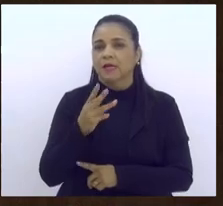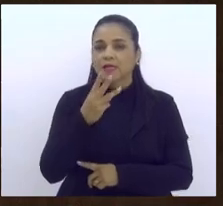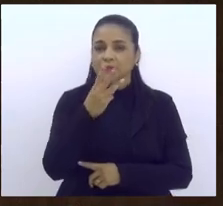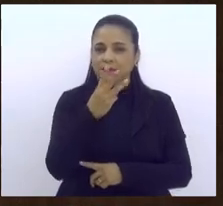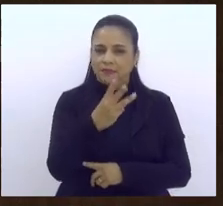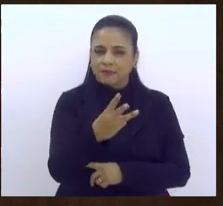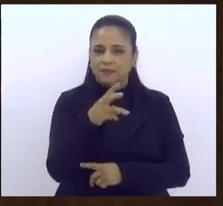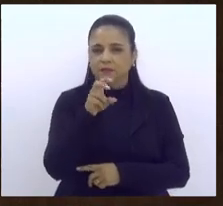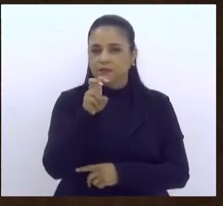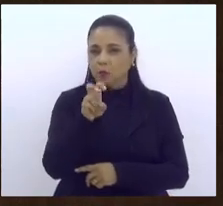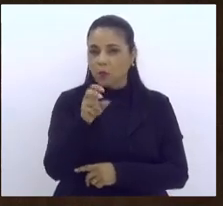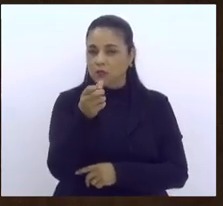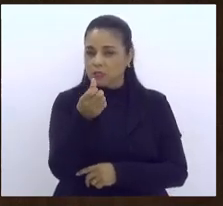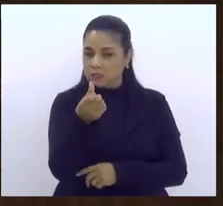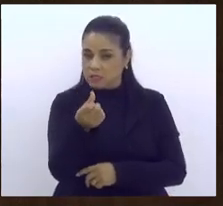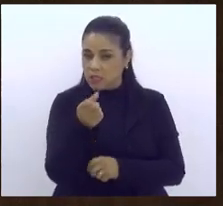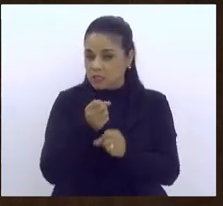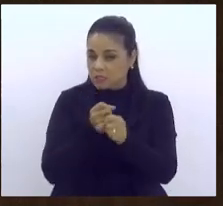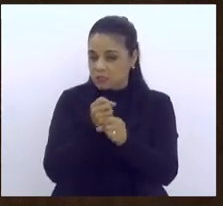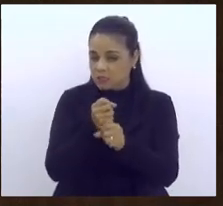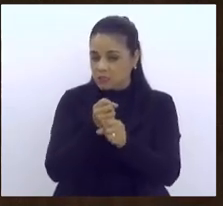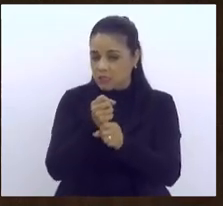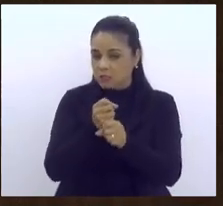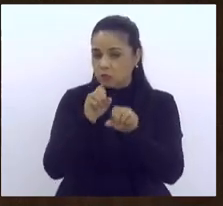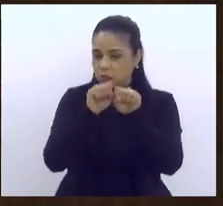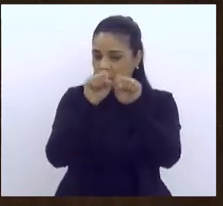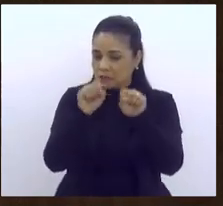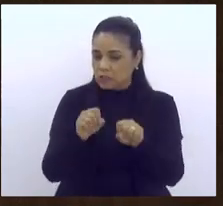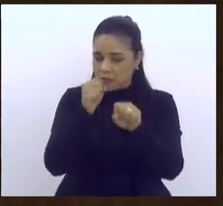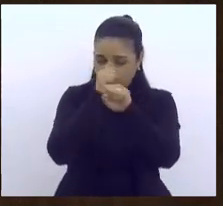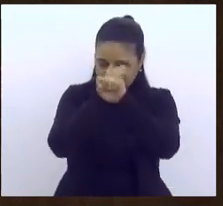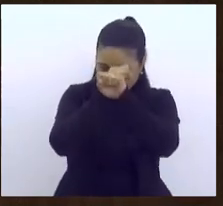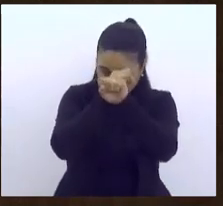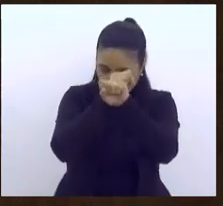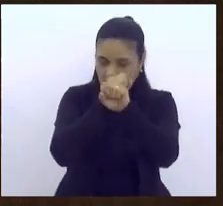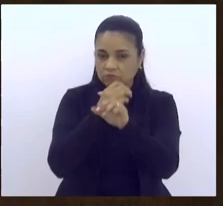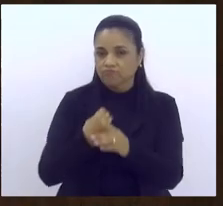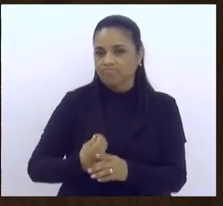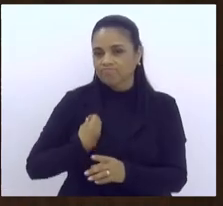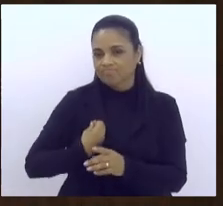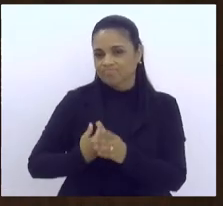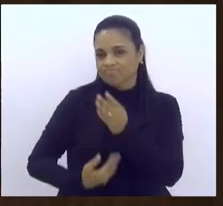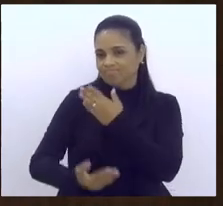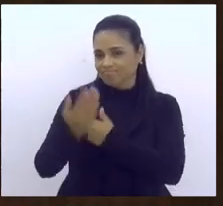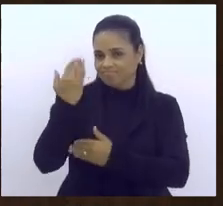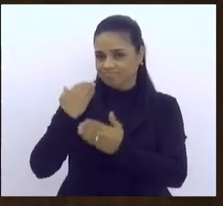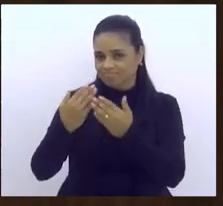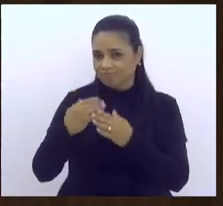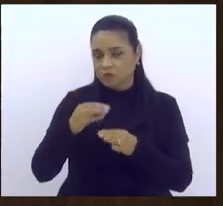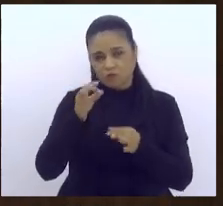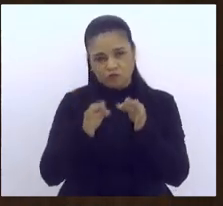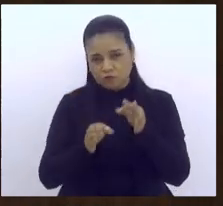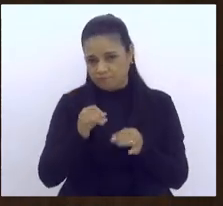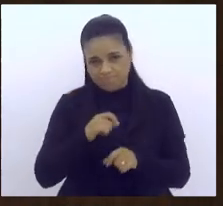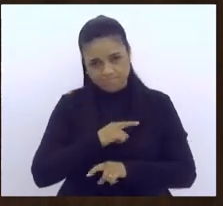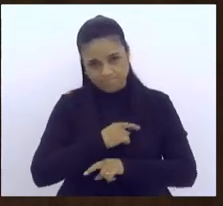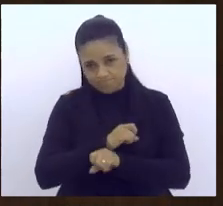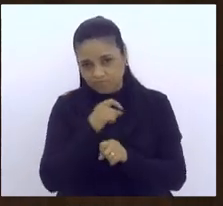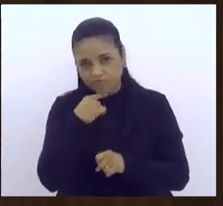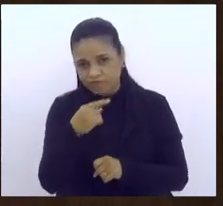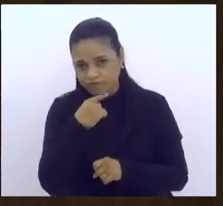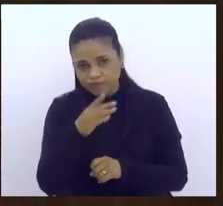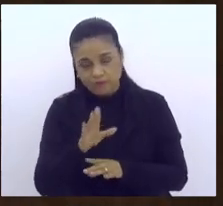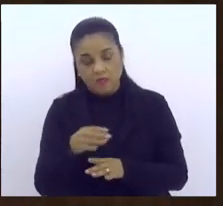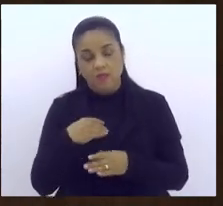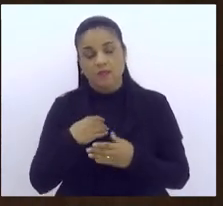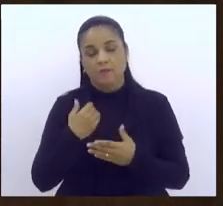356 anos de um sistema escravocrata que existiu no nosso país. Mas só isso não é justificativo. O racismo é parte da estrutura